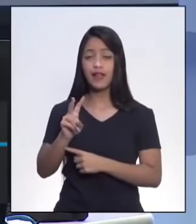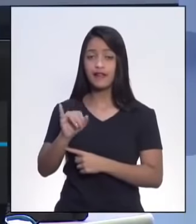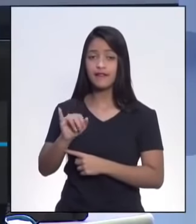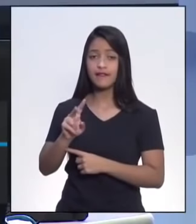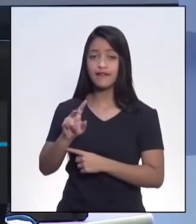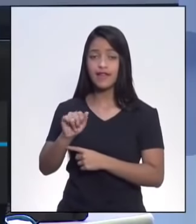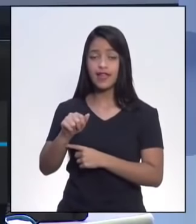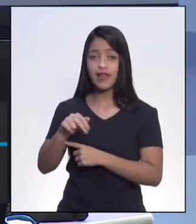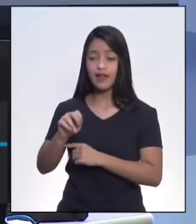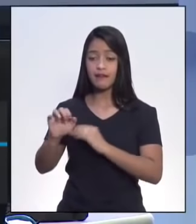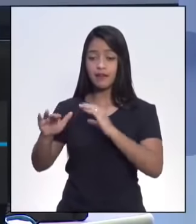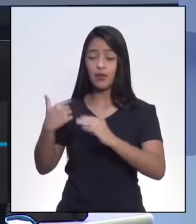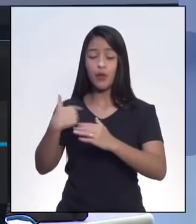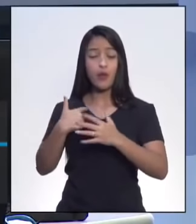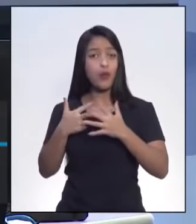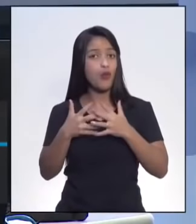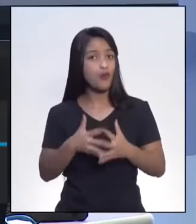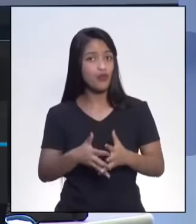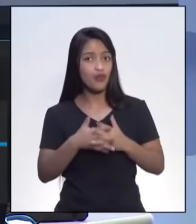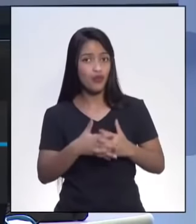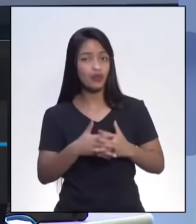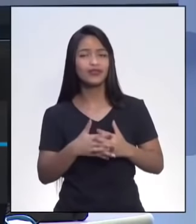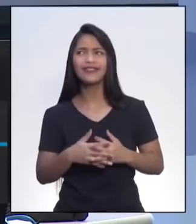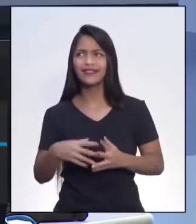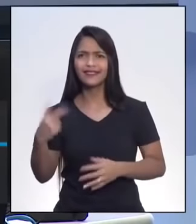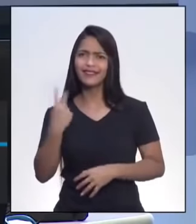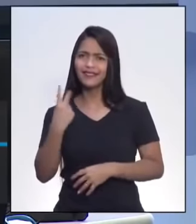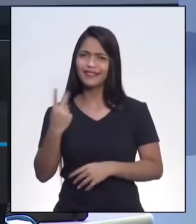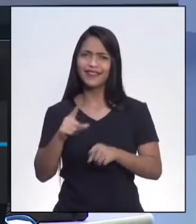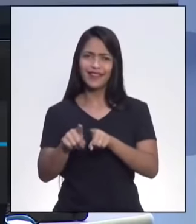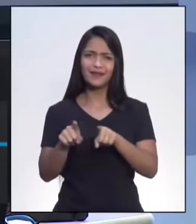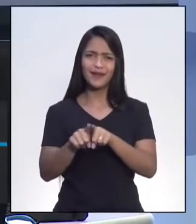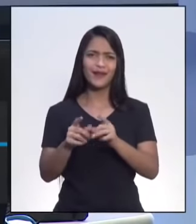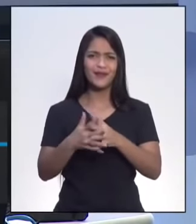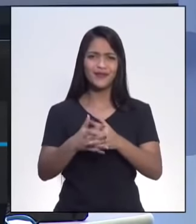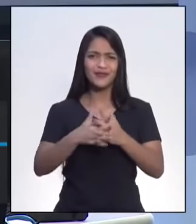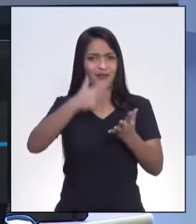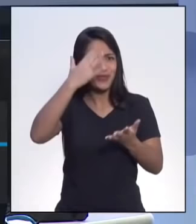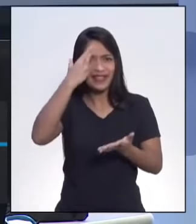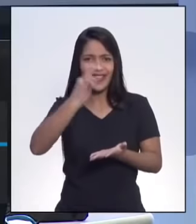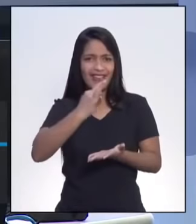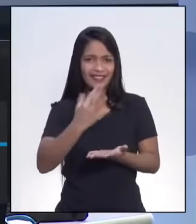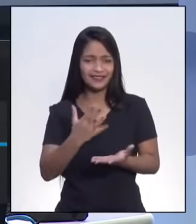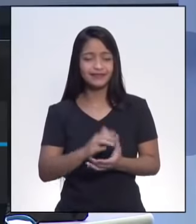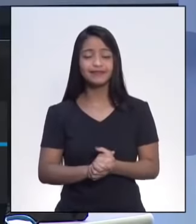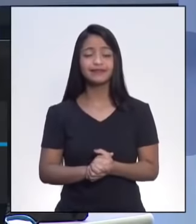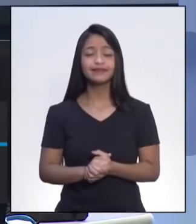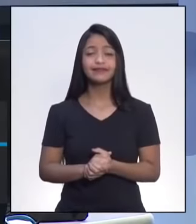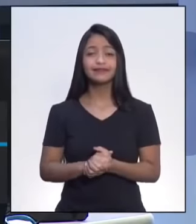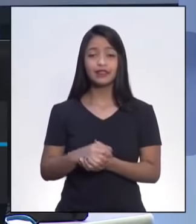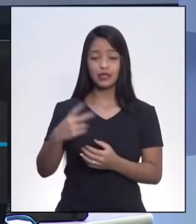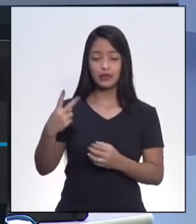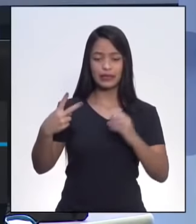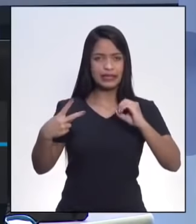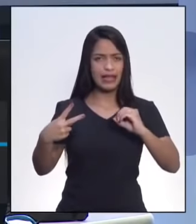Confusa foi pra gente, né, Viviane, que não entendia muito da notícia. Então, seguinte, como é que ele retratou? A virada